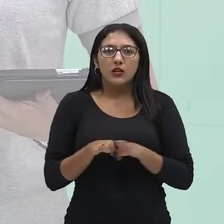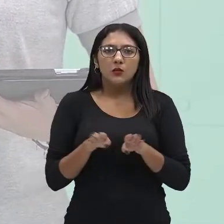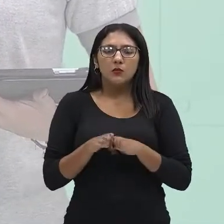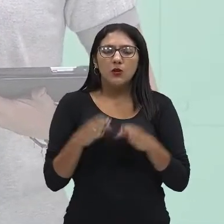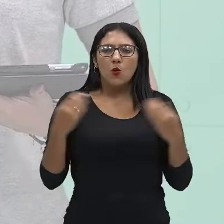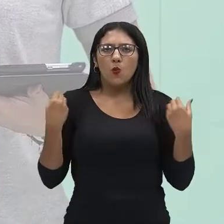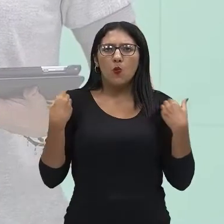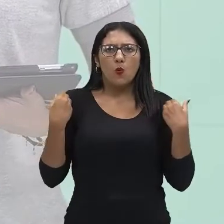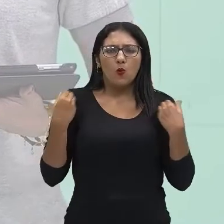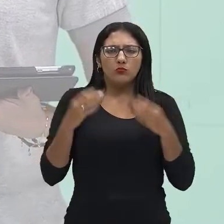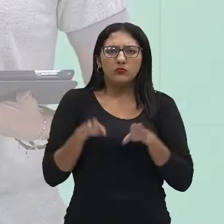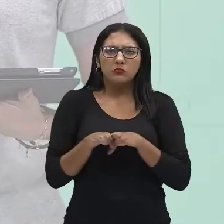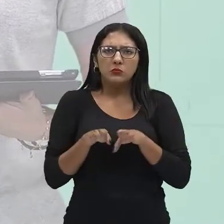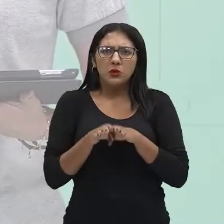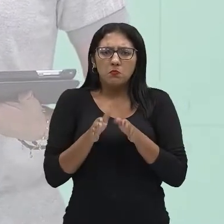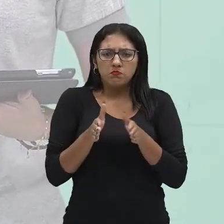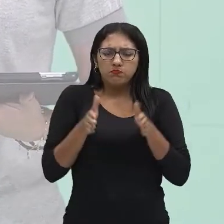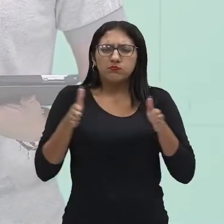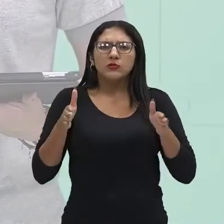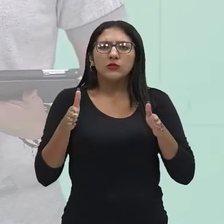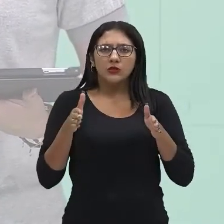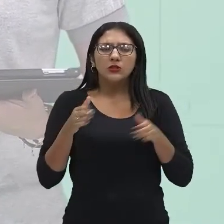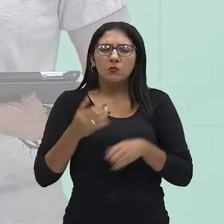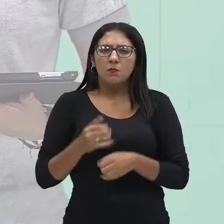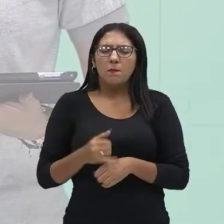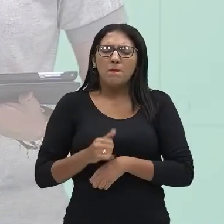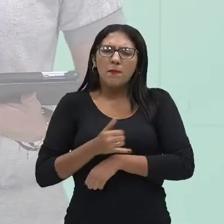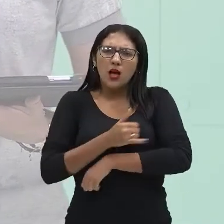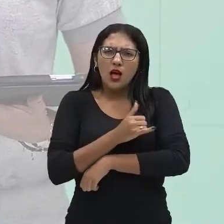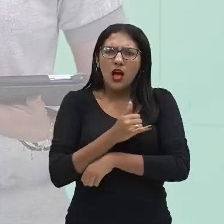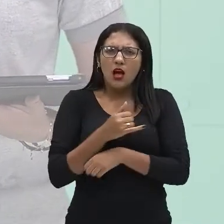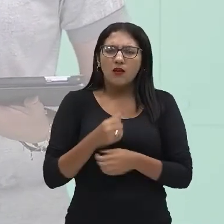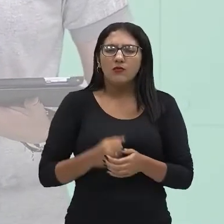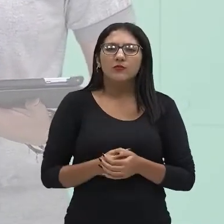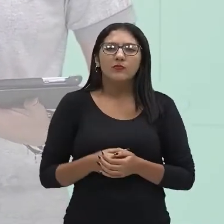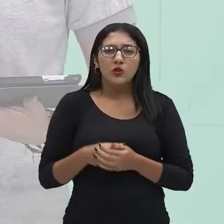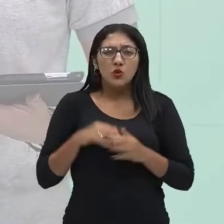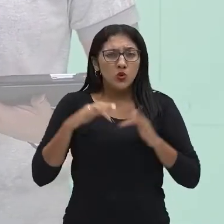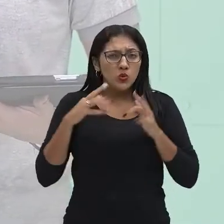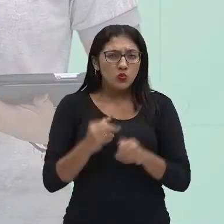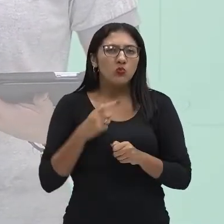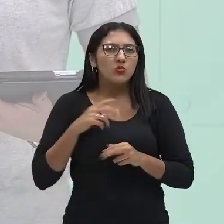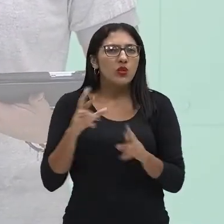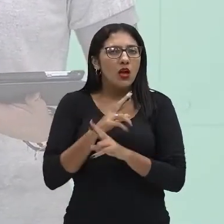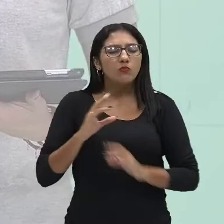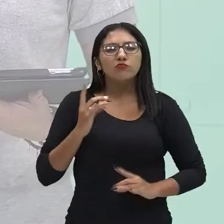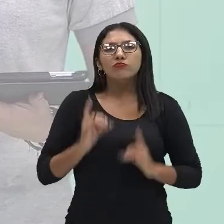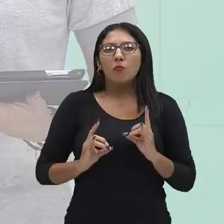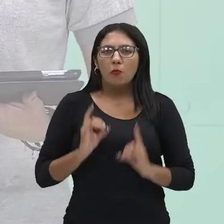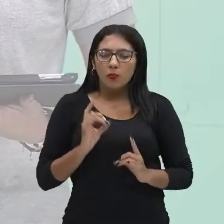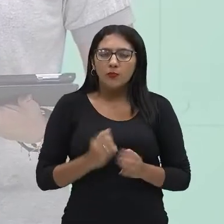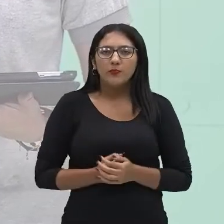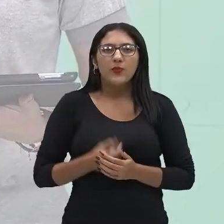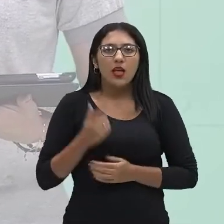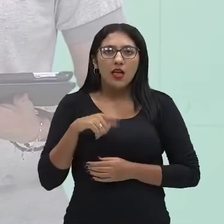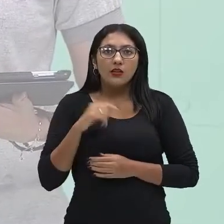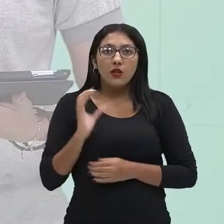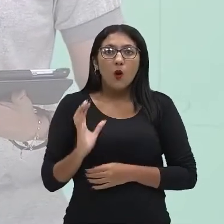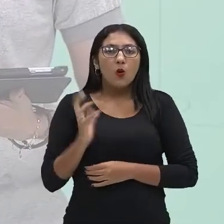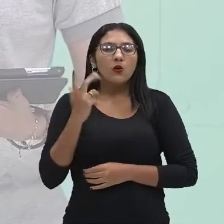vão ficando mais largos. Tudo isso é ação de hormônios. E esse processo, gente, é chamado